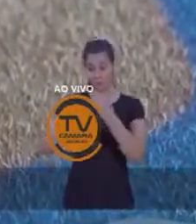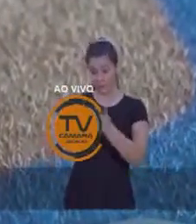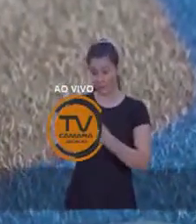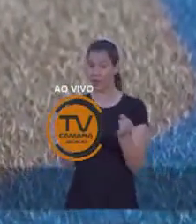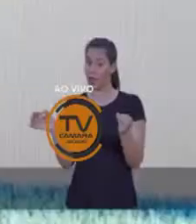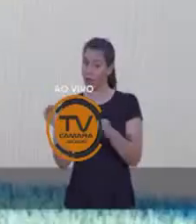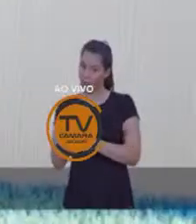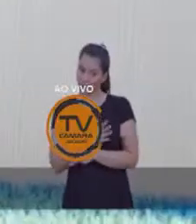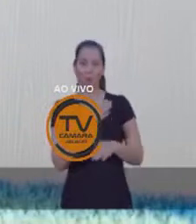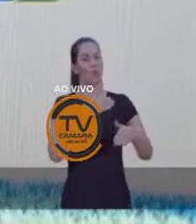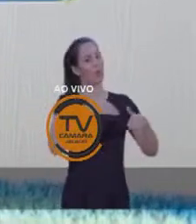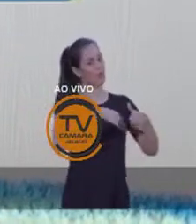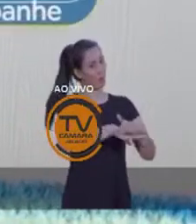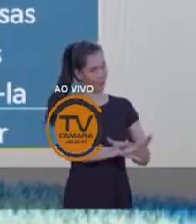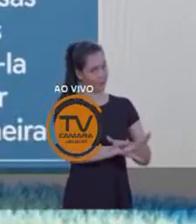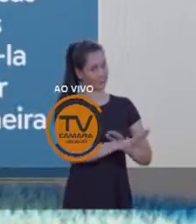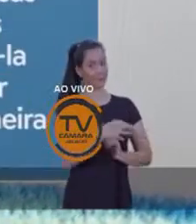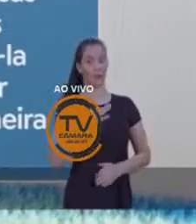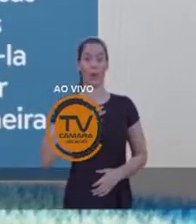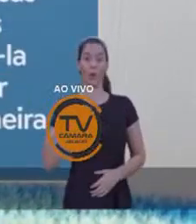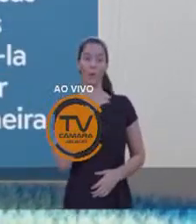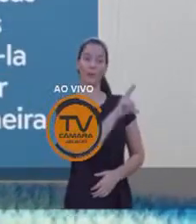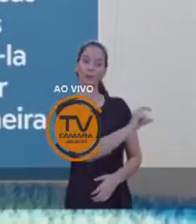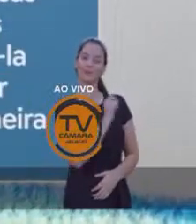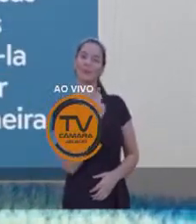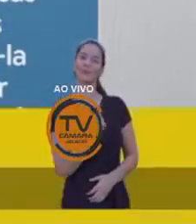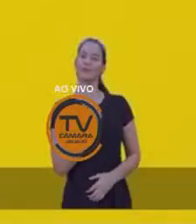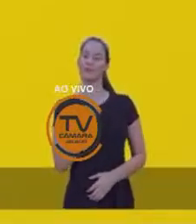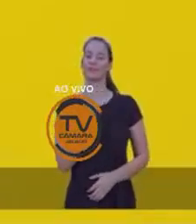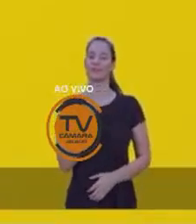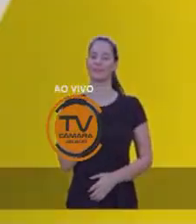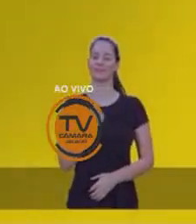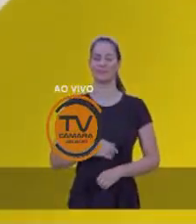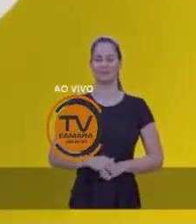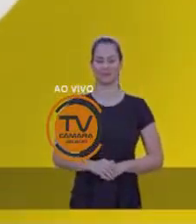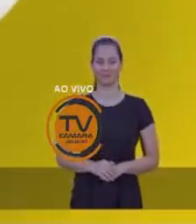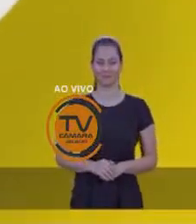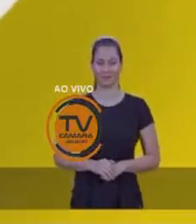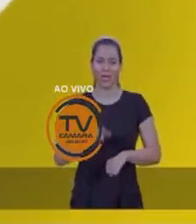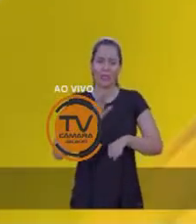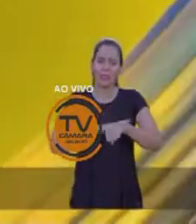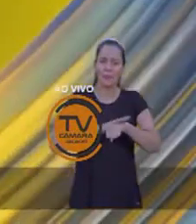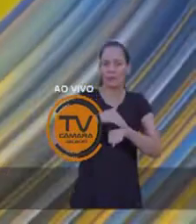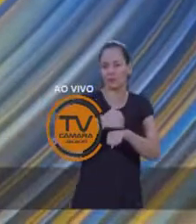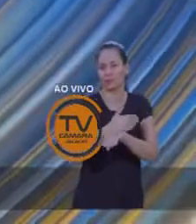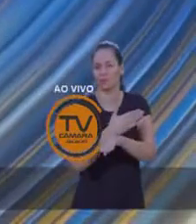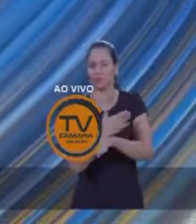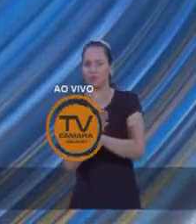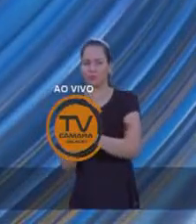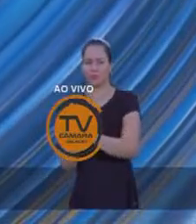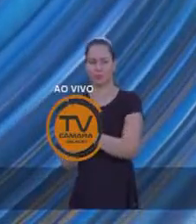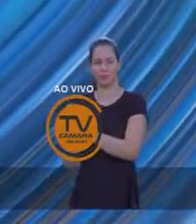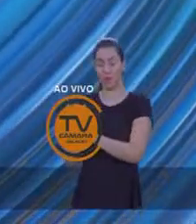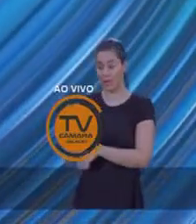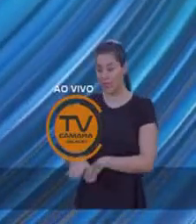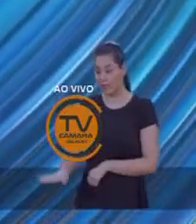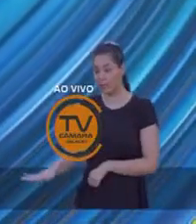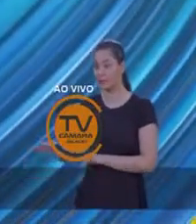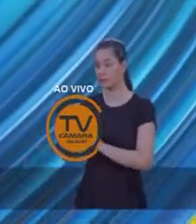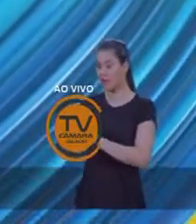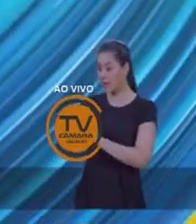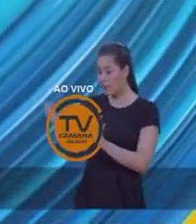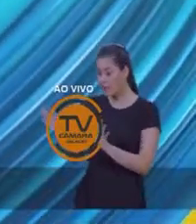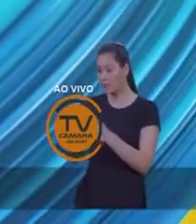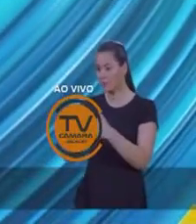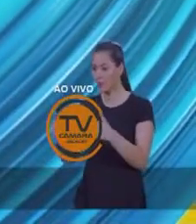próprios brinquedos e escolher suas roupas sozinha. Um jeito interessante de passar o tempo é permitir que a criança realize